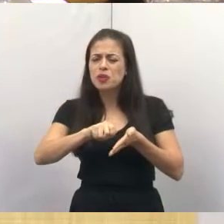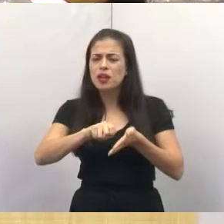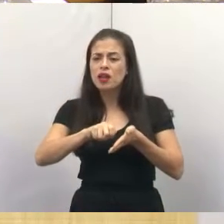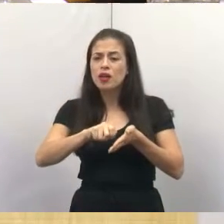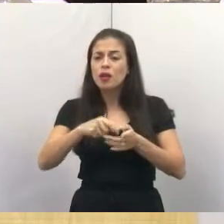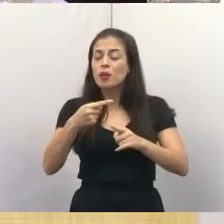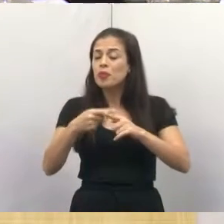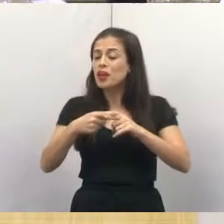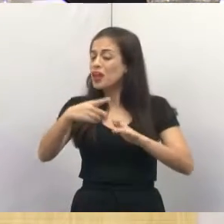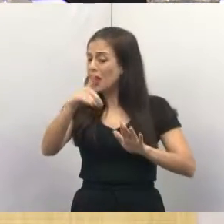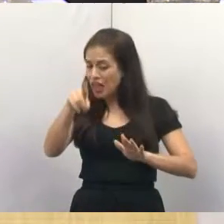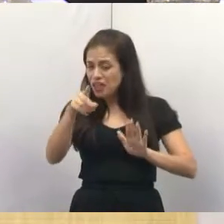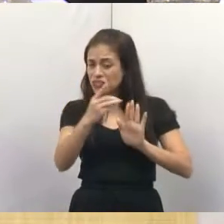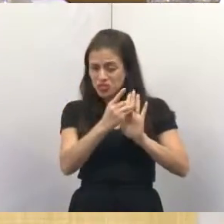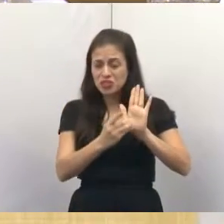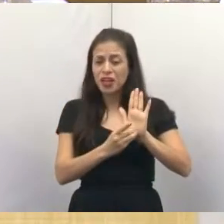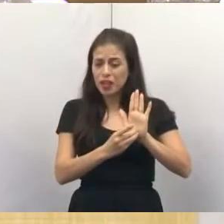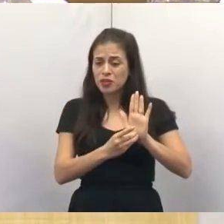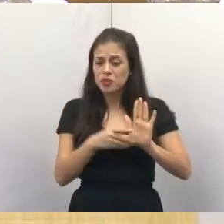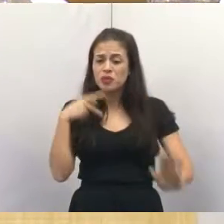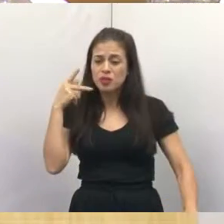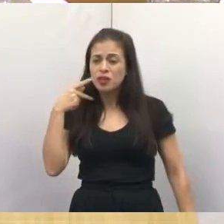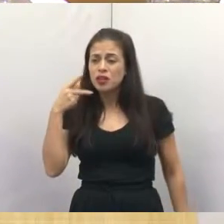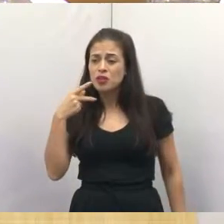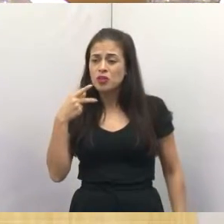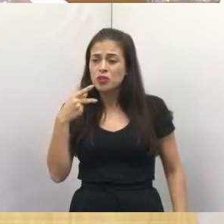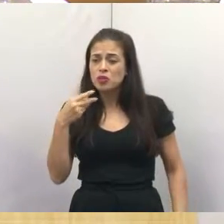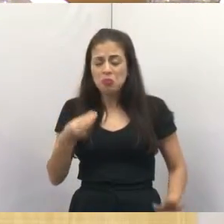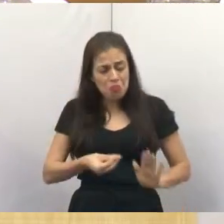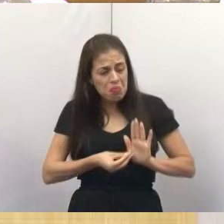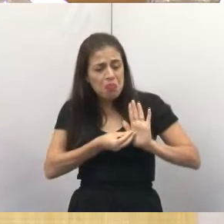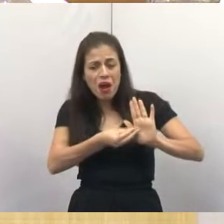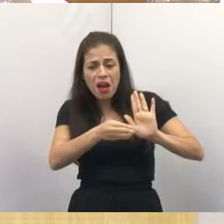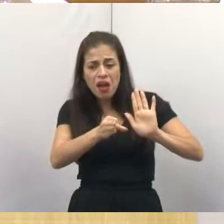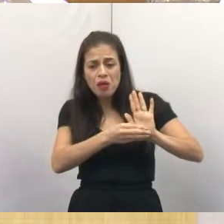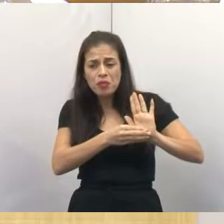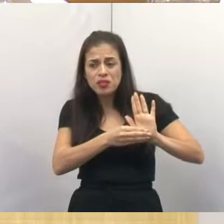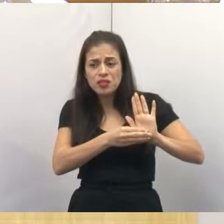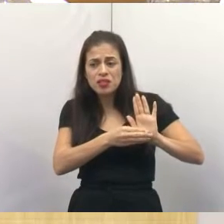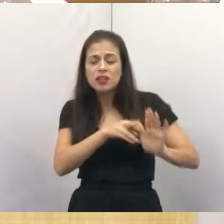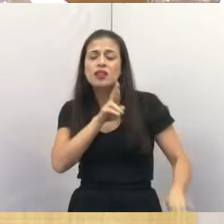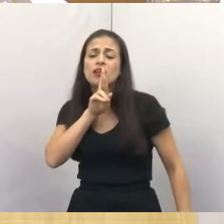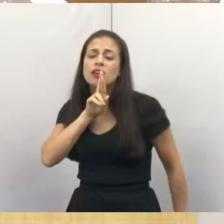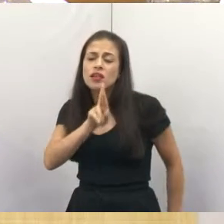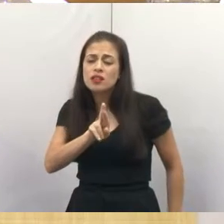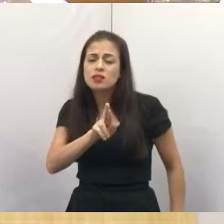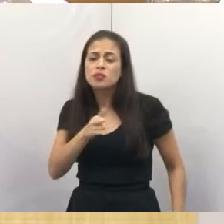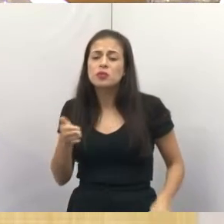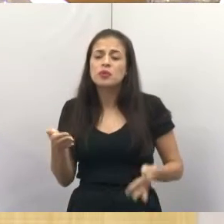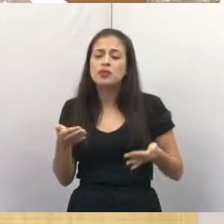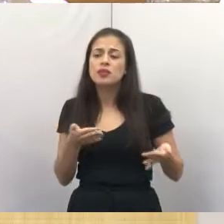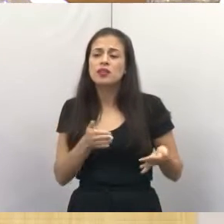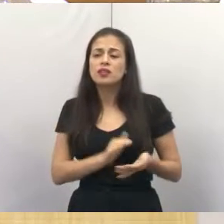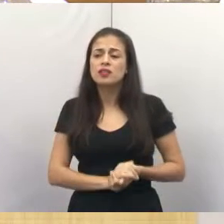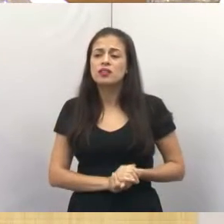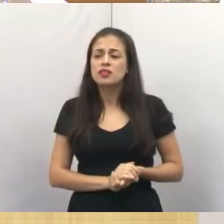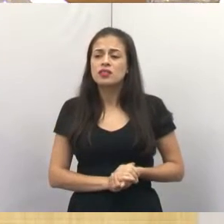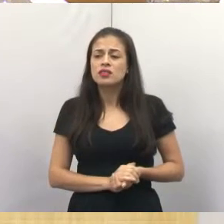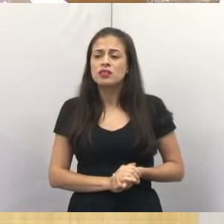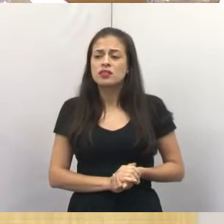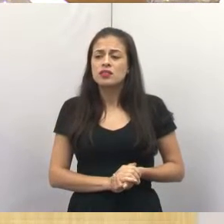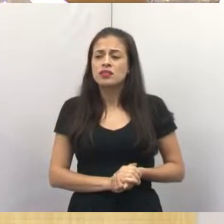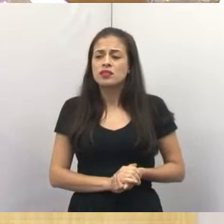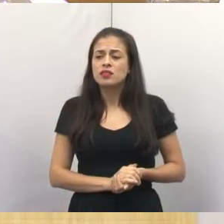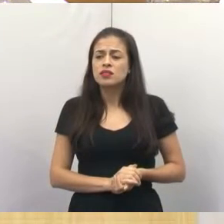do vereador poder passar a emenda dele. E respondendo aqui, né, sem me dirigir a